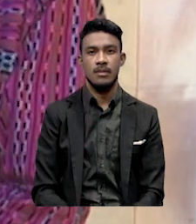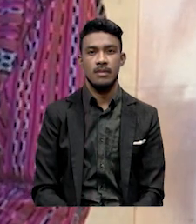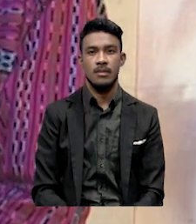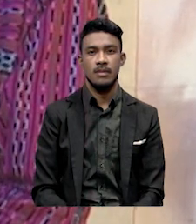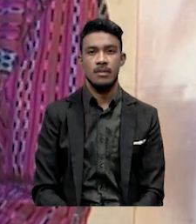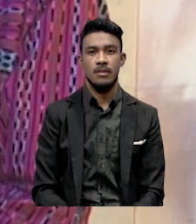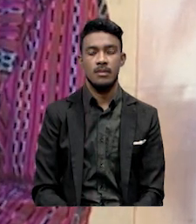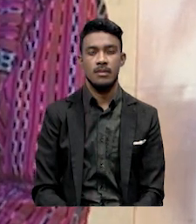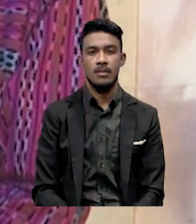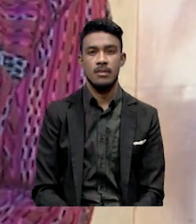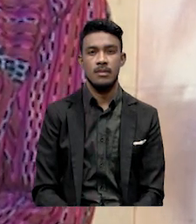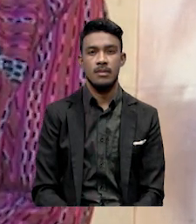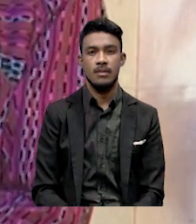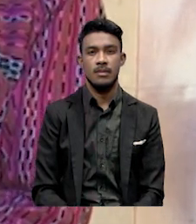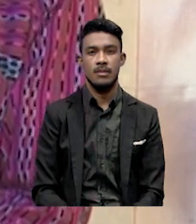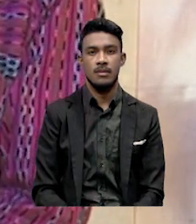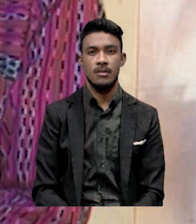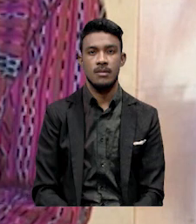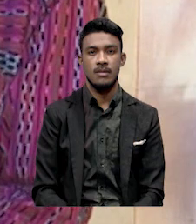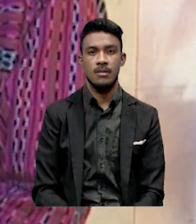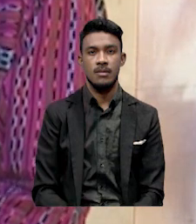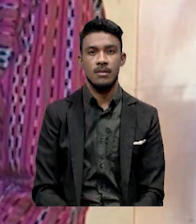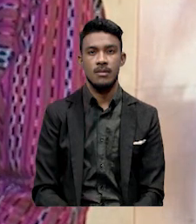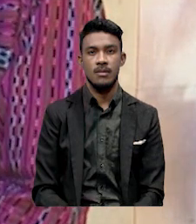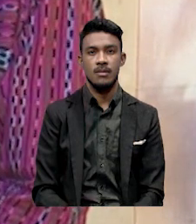que gostaríamos de ter aqui